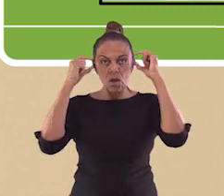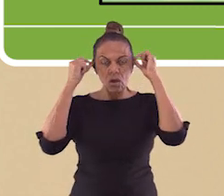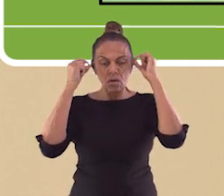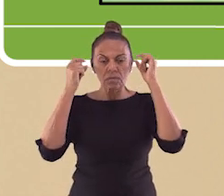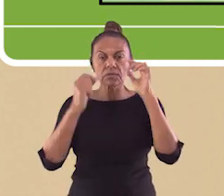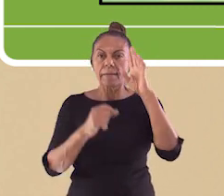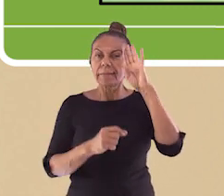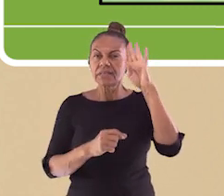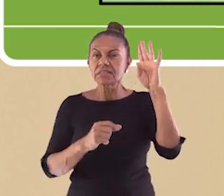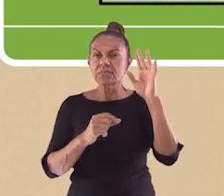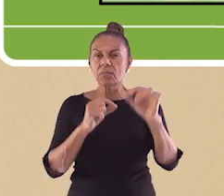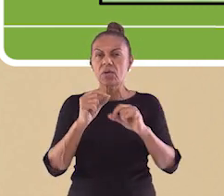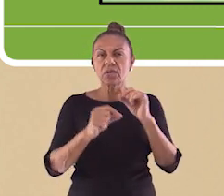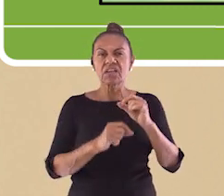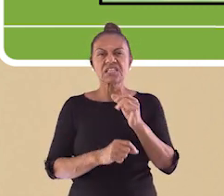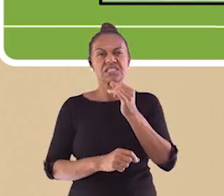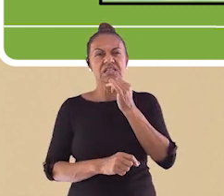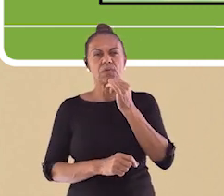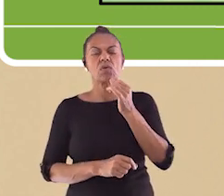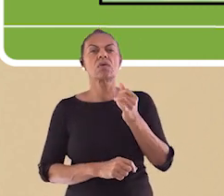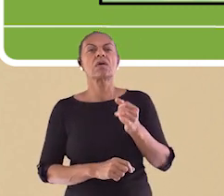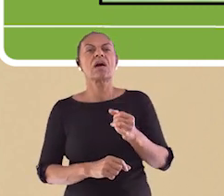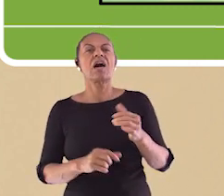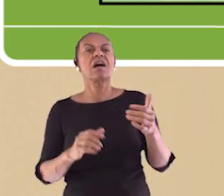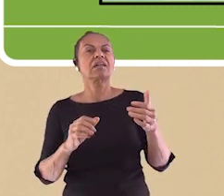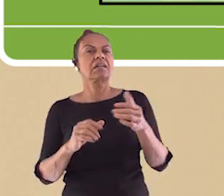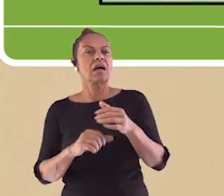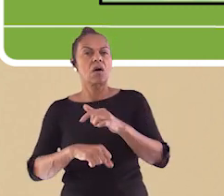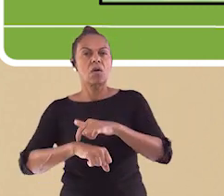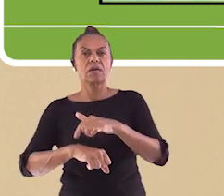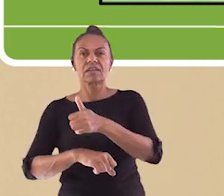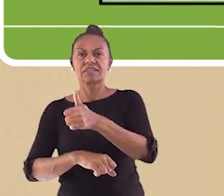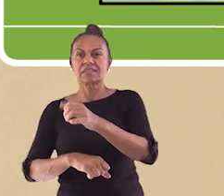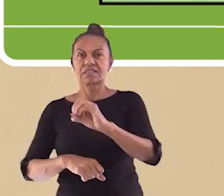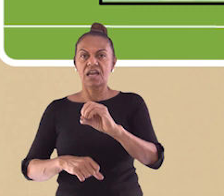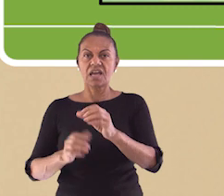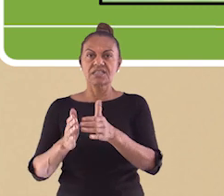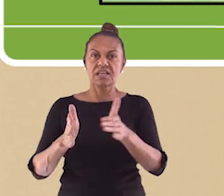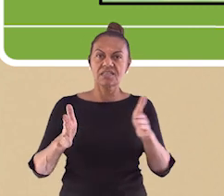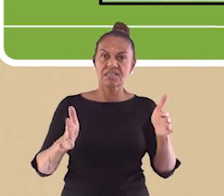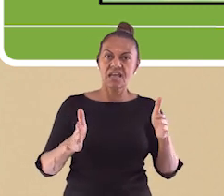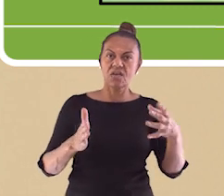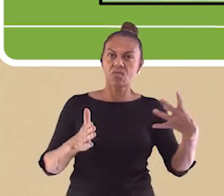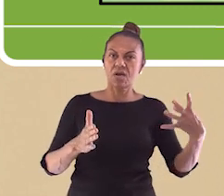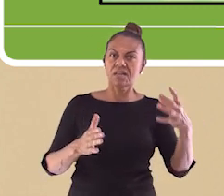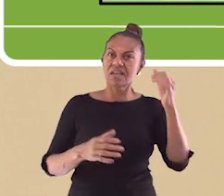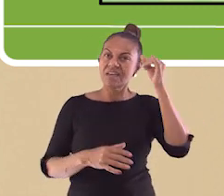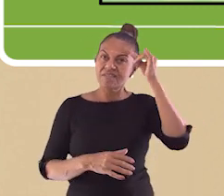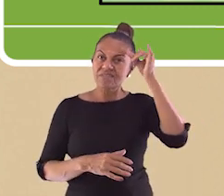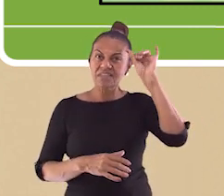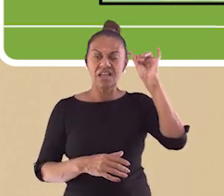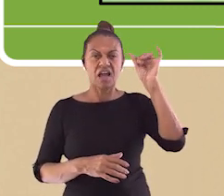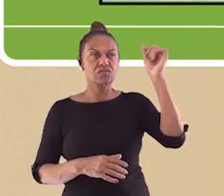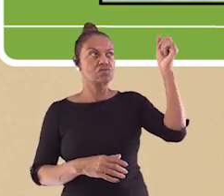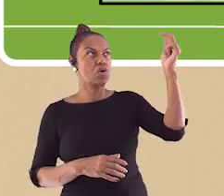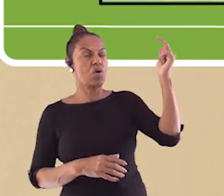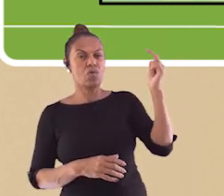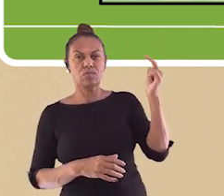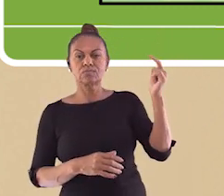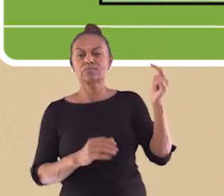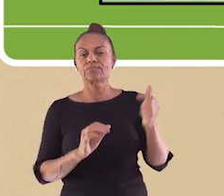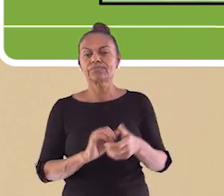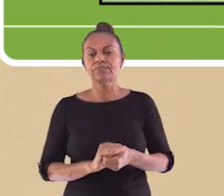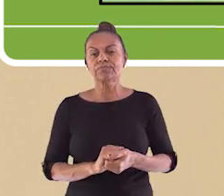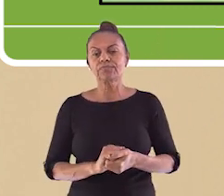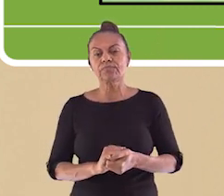exposição prolongada do sol, principalmente nos horários entre 10 e 16 horas da tarde. E o sol entre